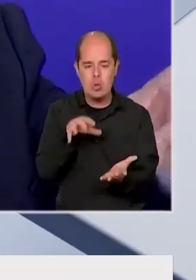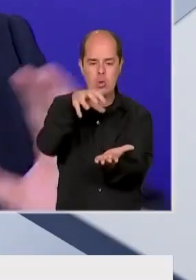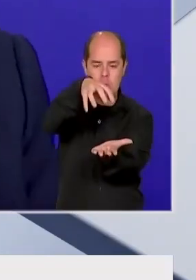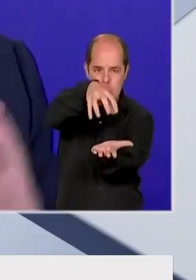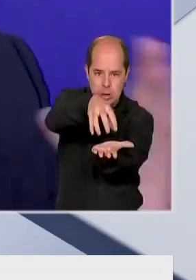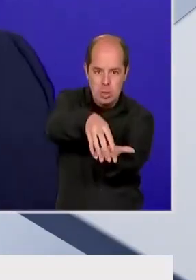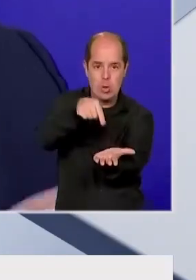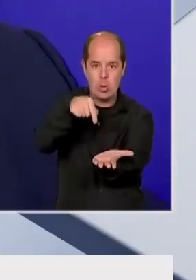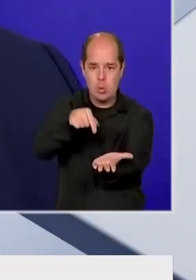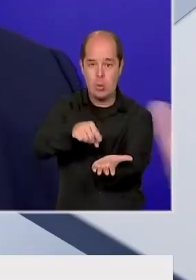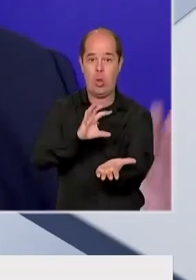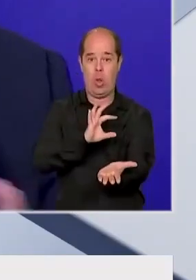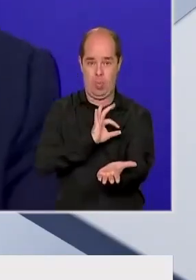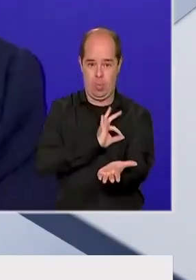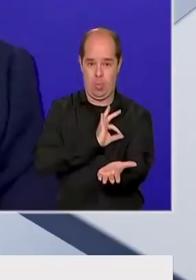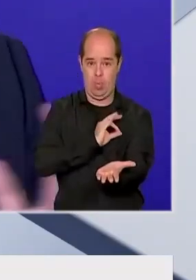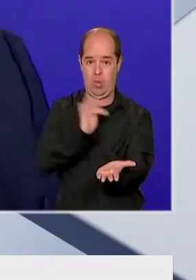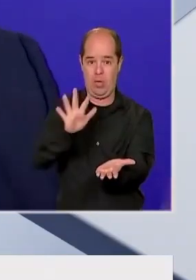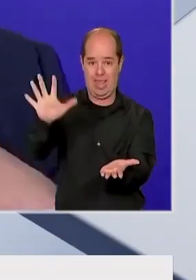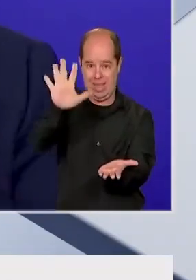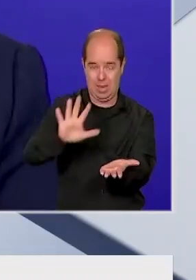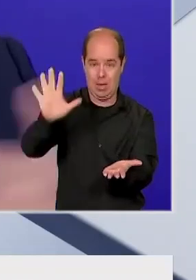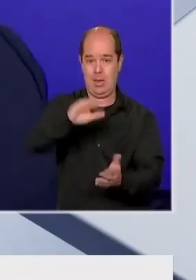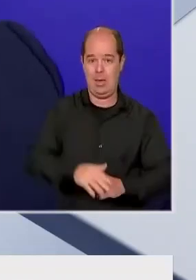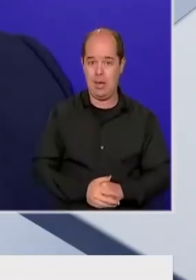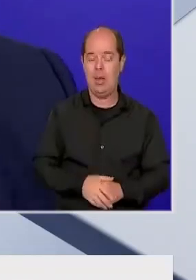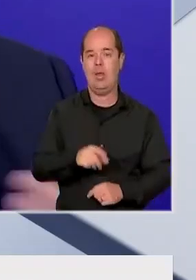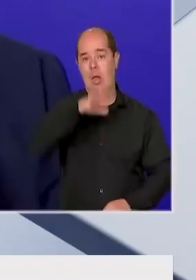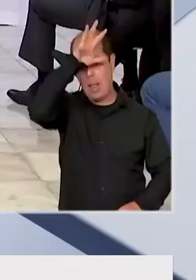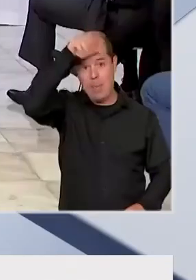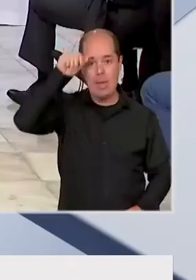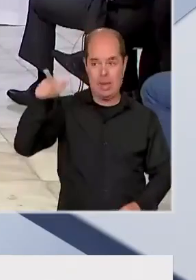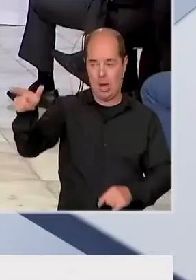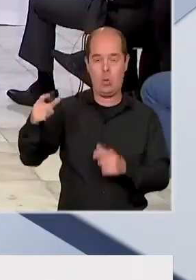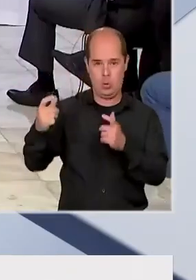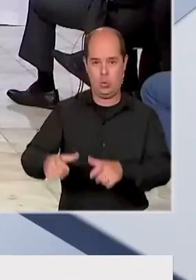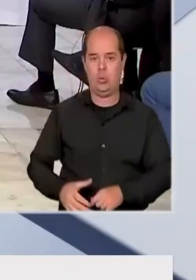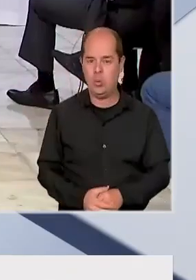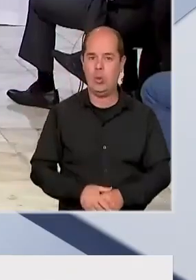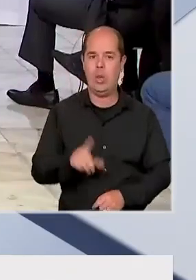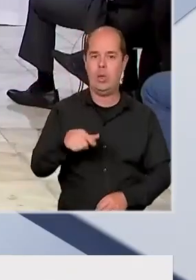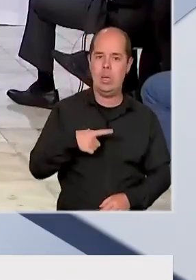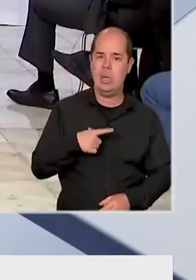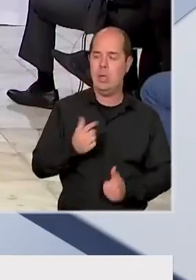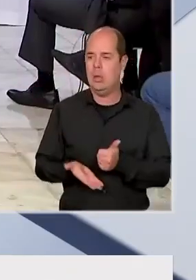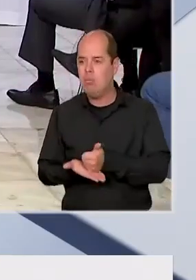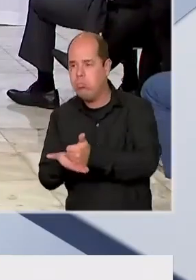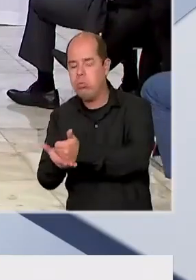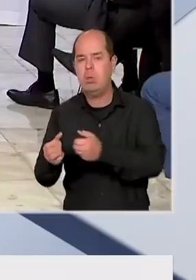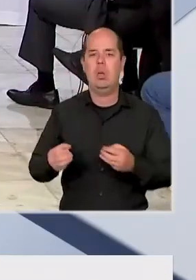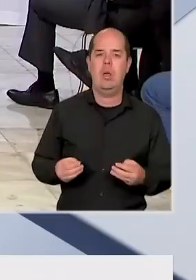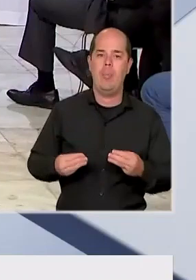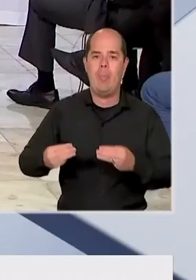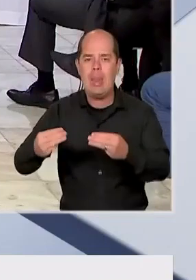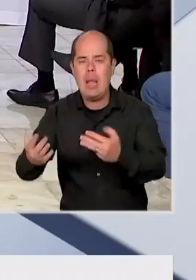3.700 homens nessa operação anunciada pelo Governo Federal agora uma questão que me chama bastante a atenção Fábio piperno